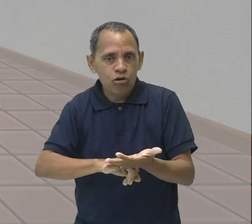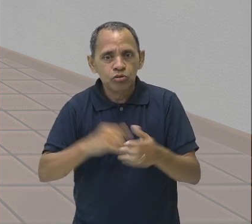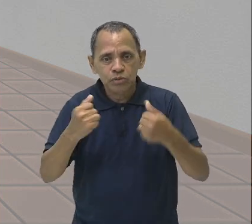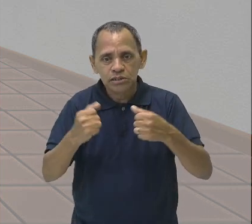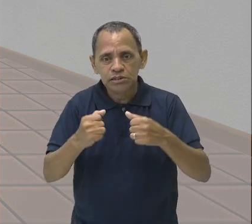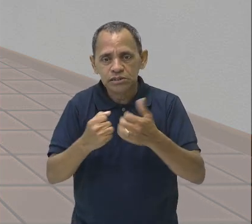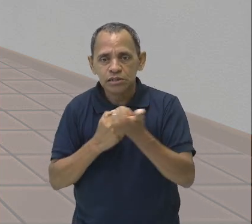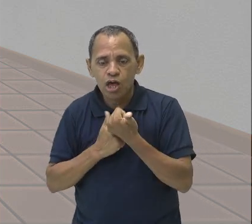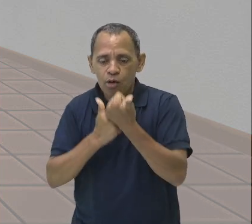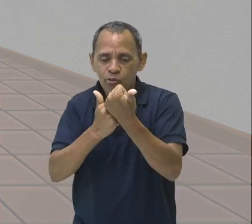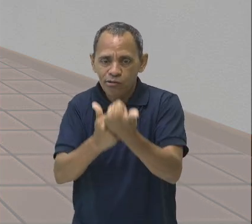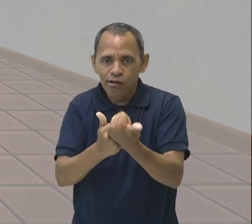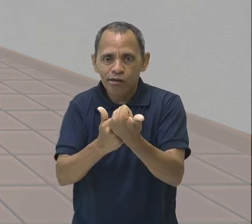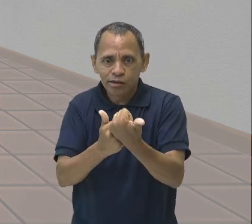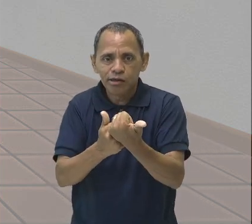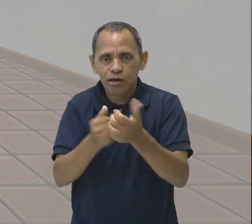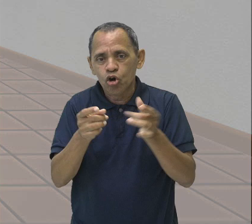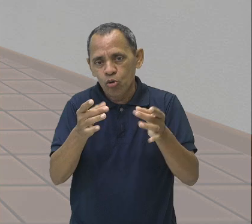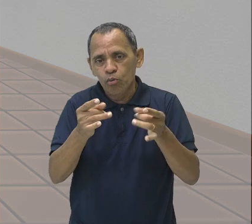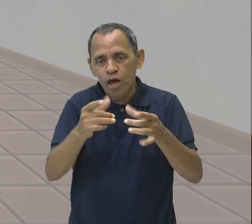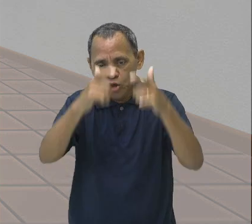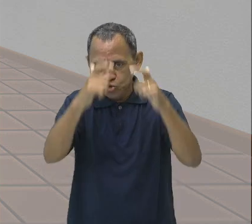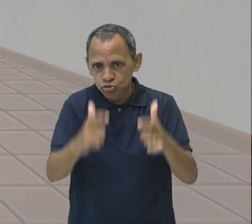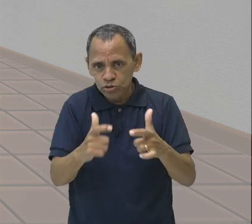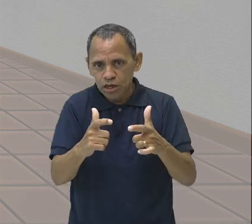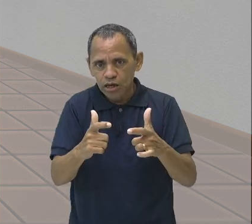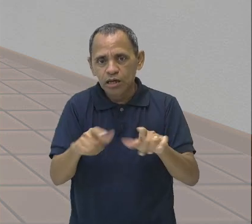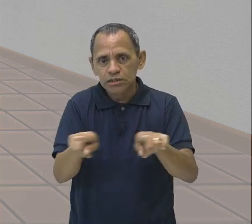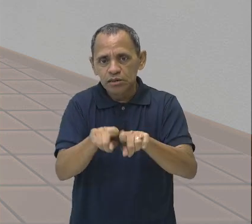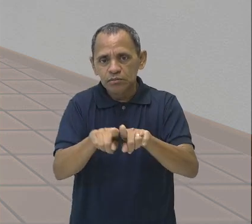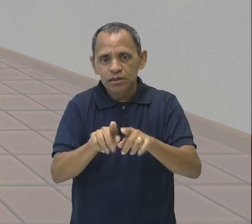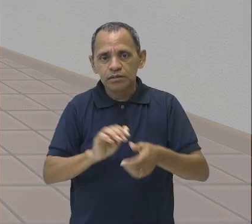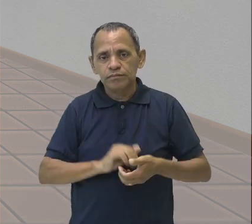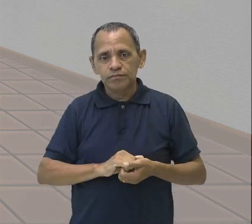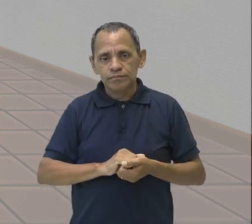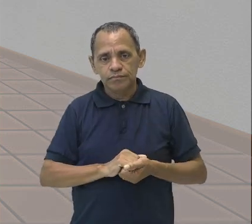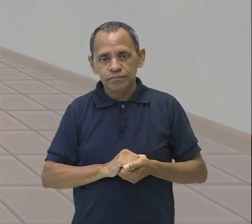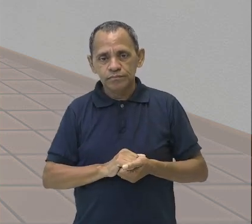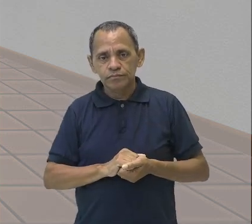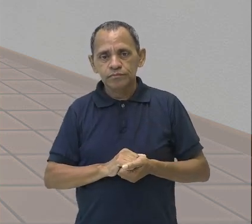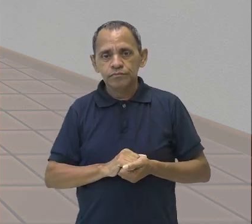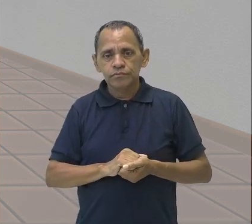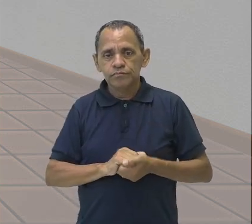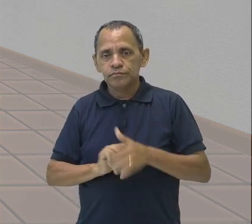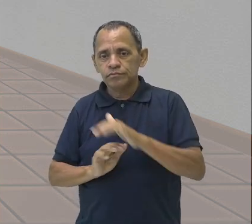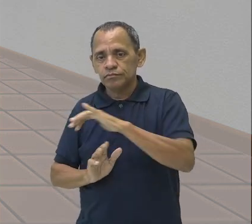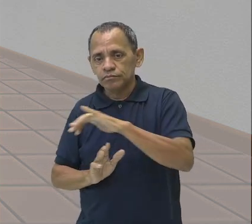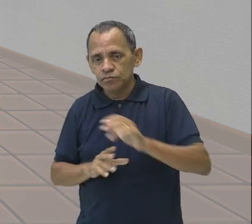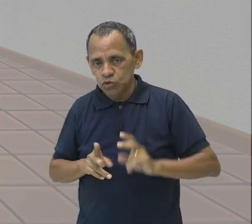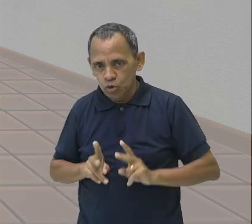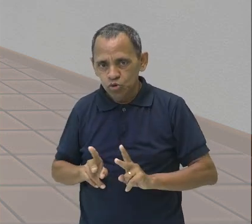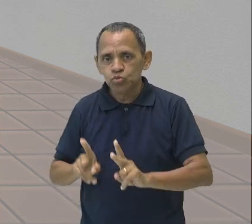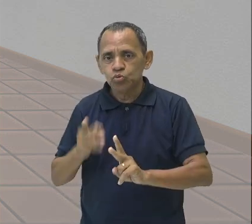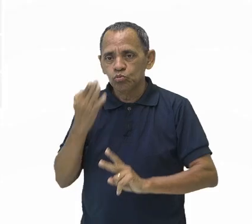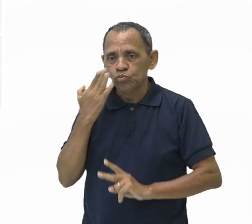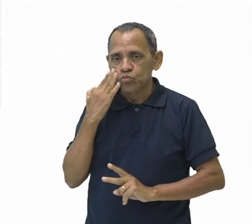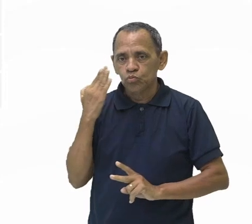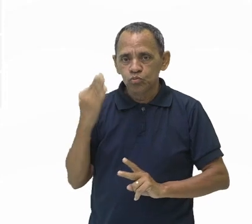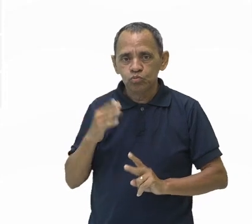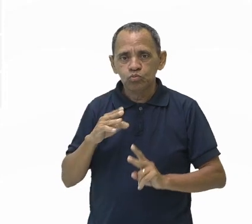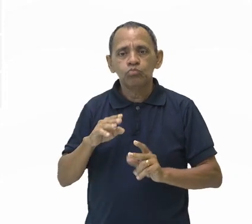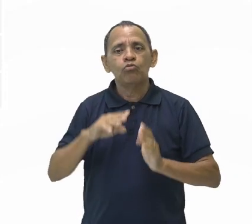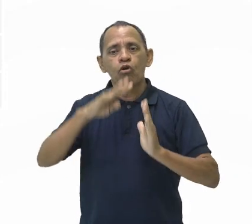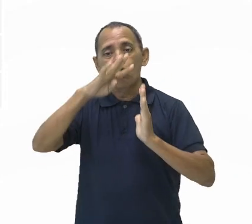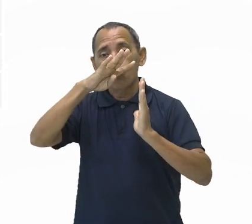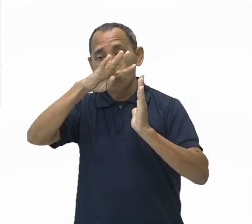auxiliando até mesmo, né, o comércio local também. Né? Então a gente vai continuar vendo agora, vendo essa tabela que mostra ali, a gente vai dar uma